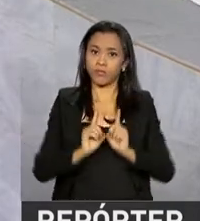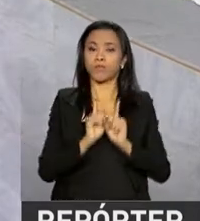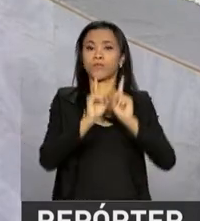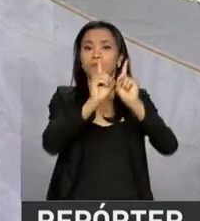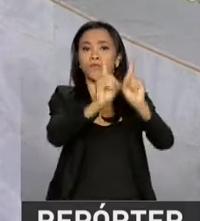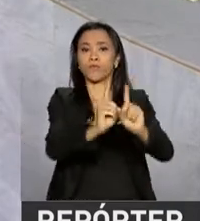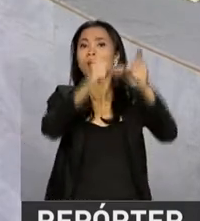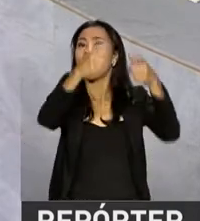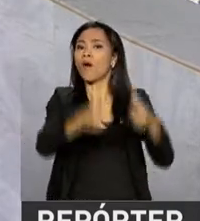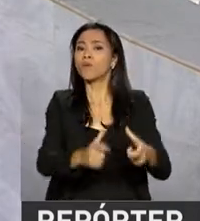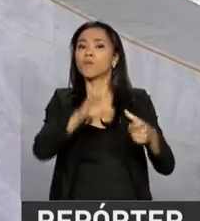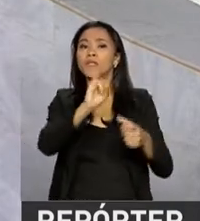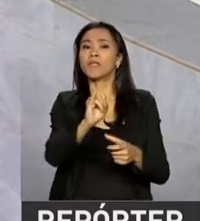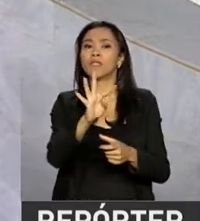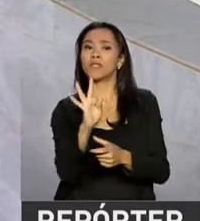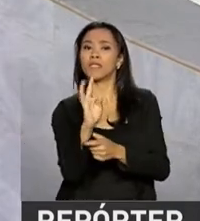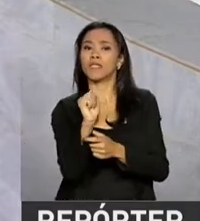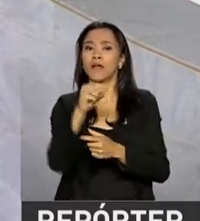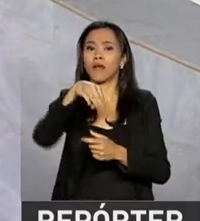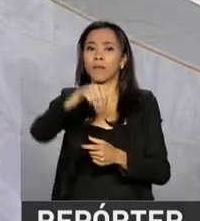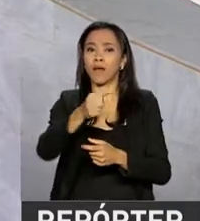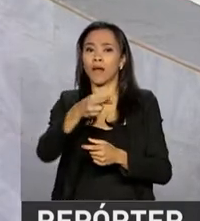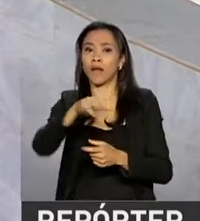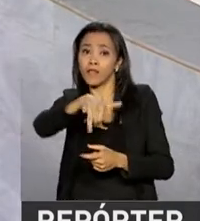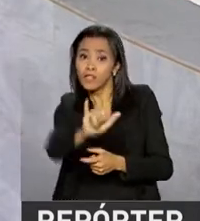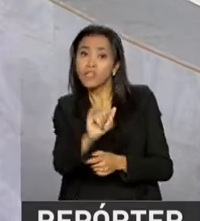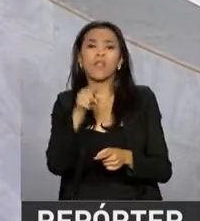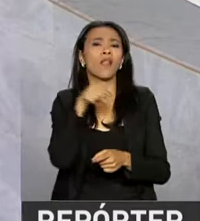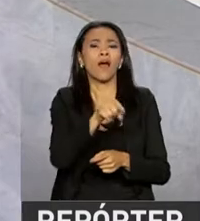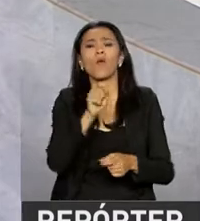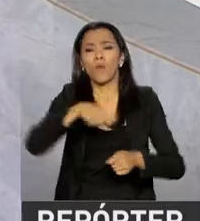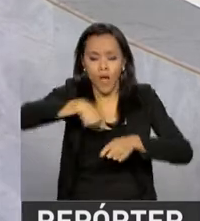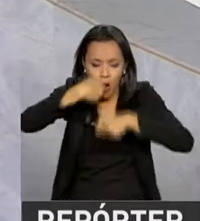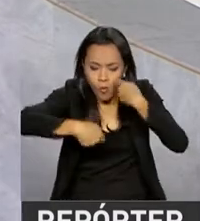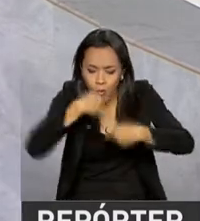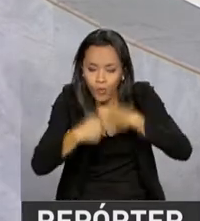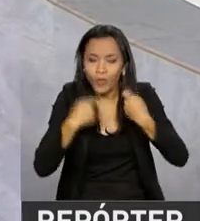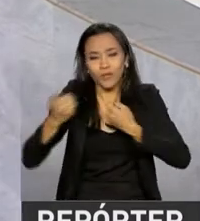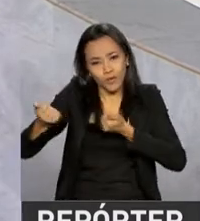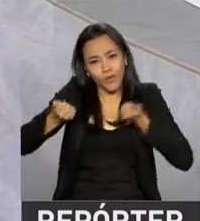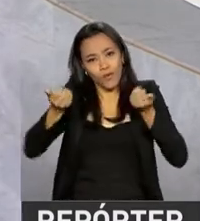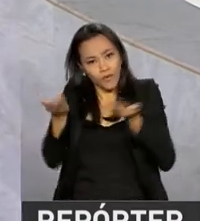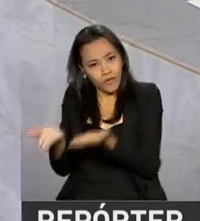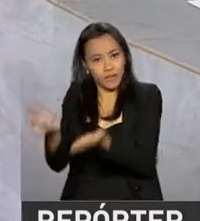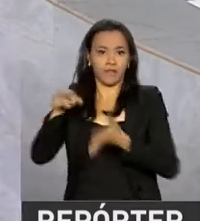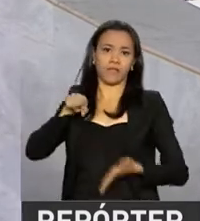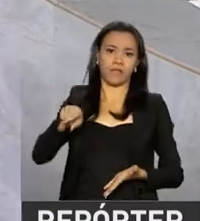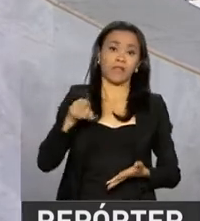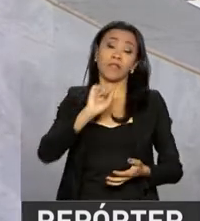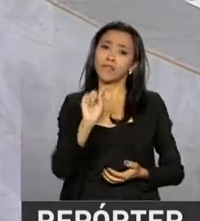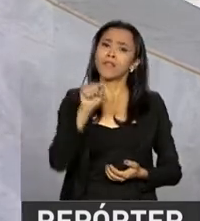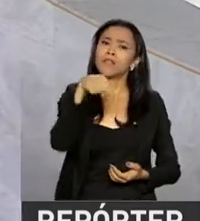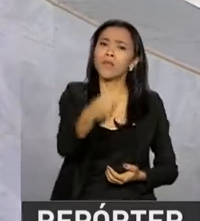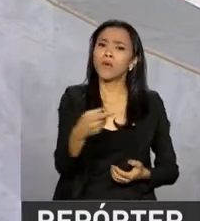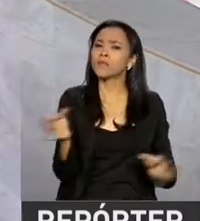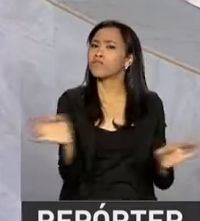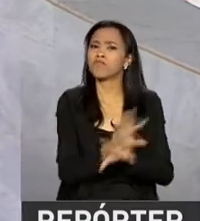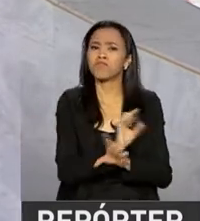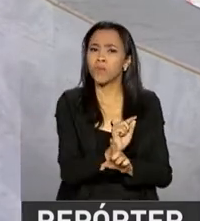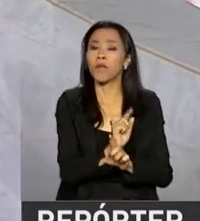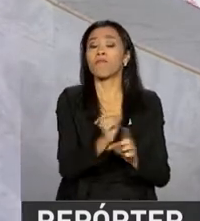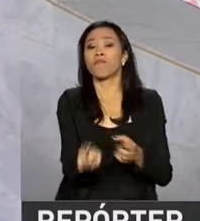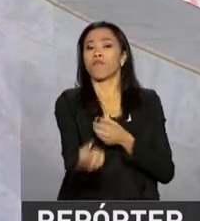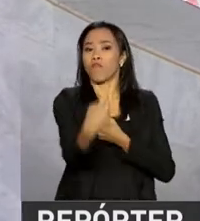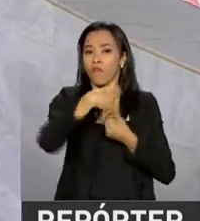vai ser oferecido um almoço em homenagem ao presidente do paraguai horacio cartes depois michel temer